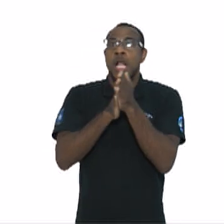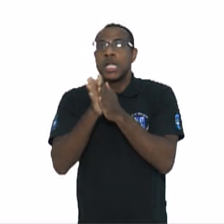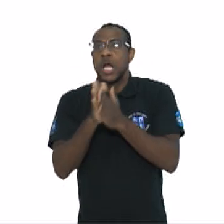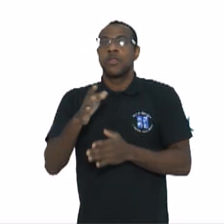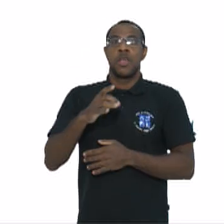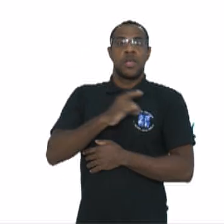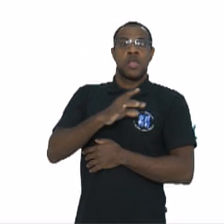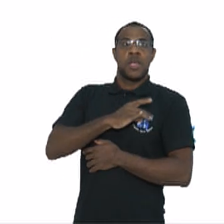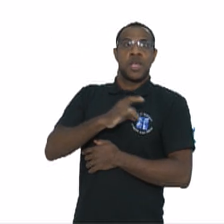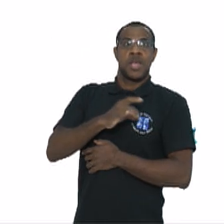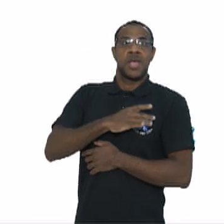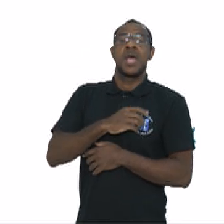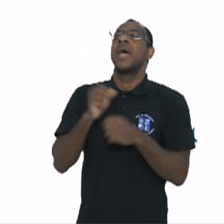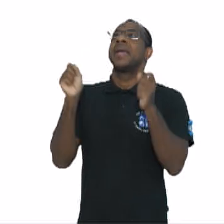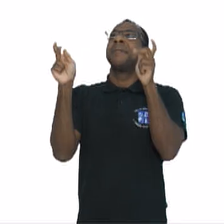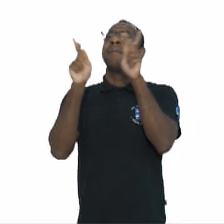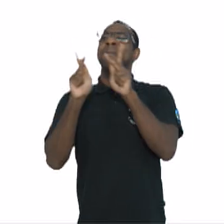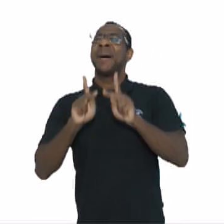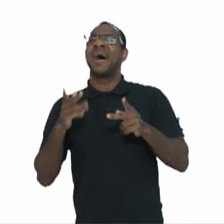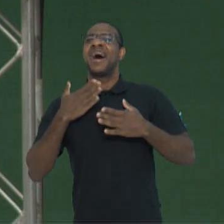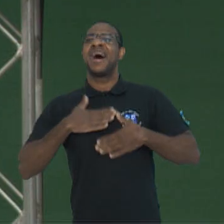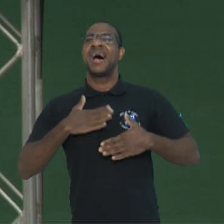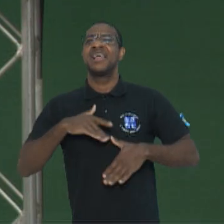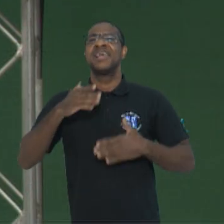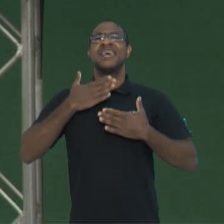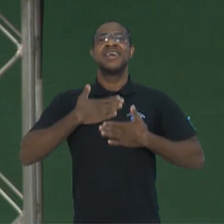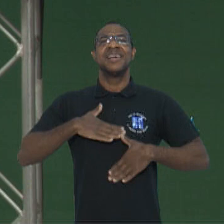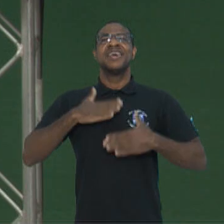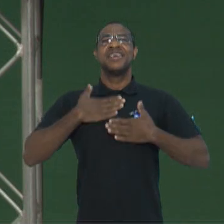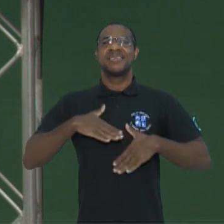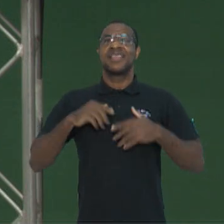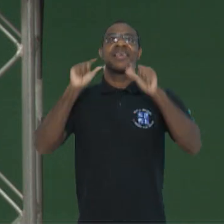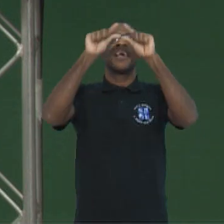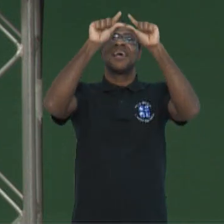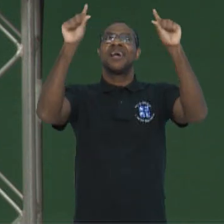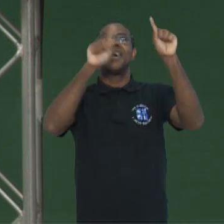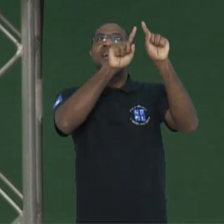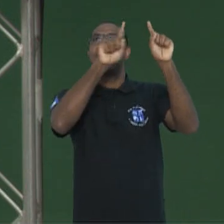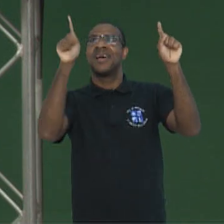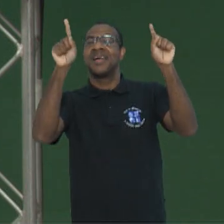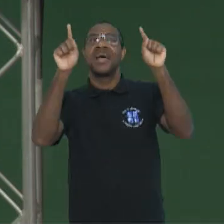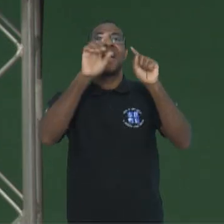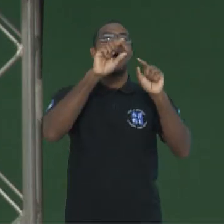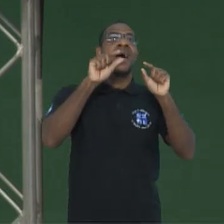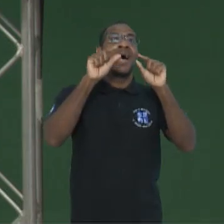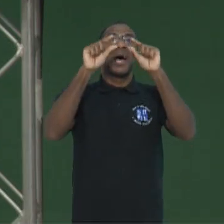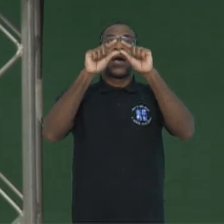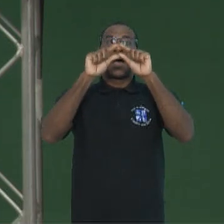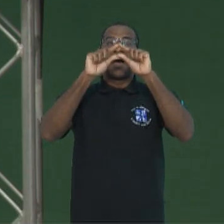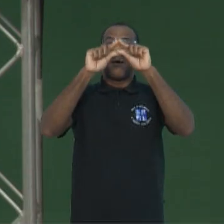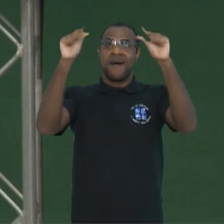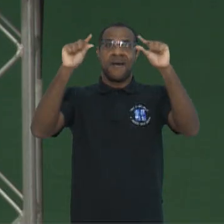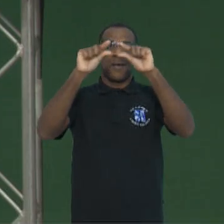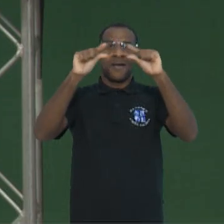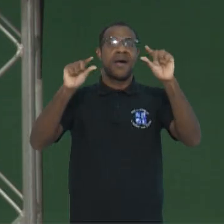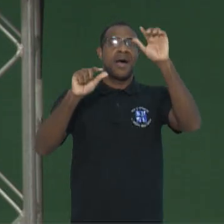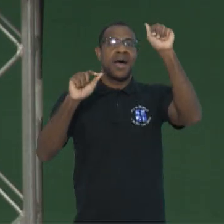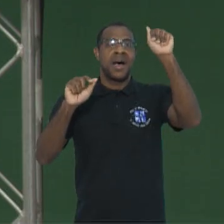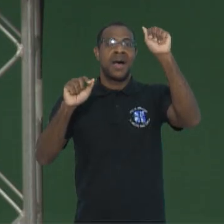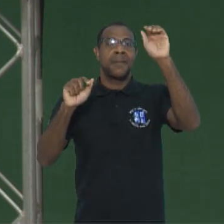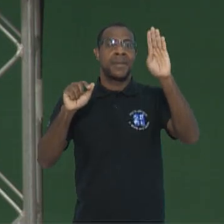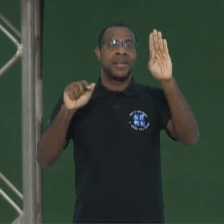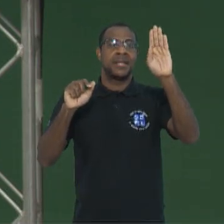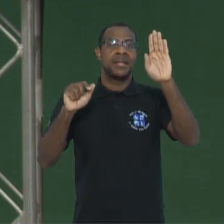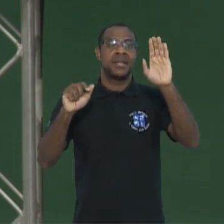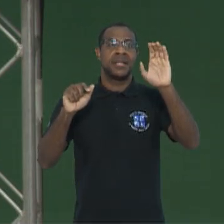medo, em paz, tranquilo. Né? Para cada uma das frases, para cada uma das citações que